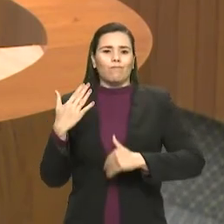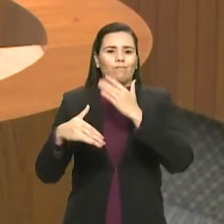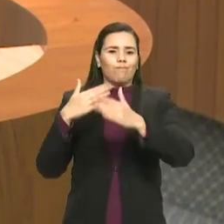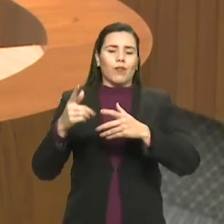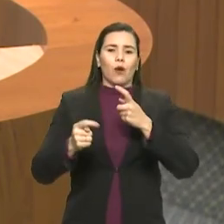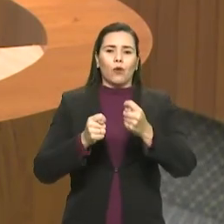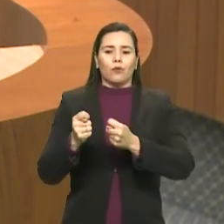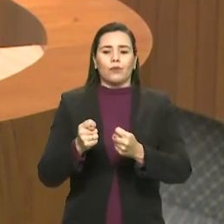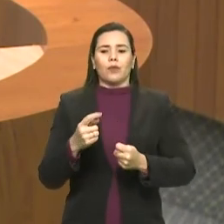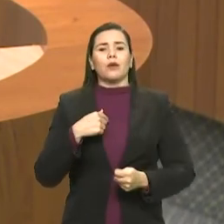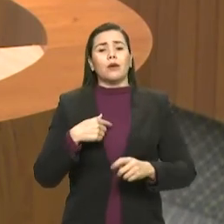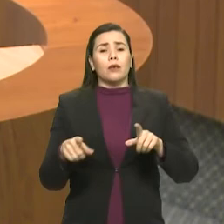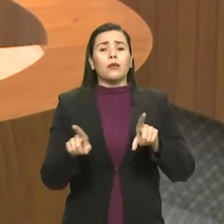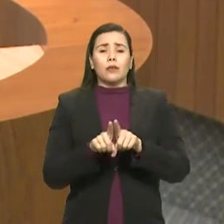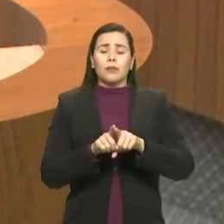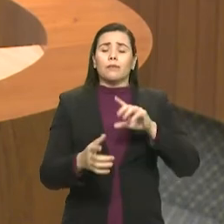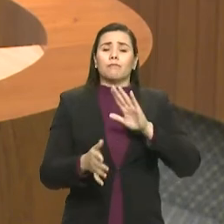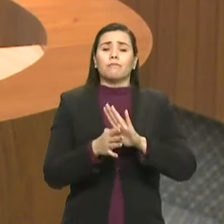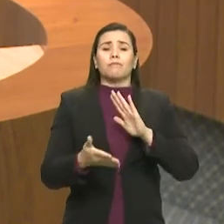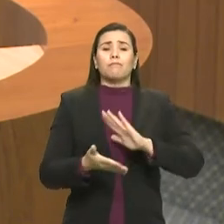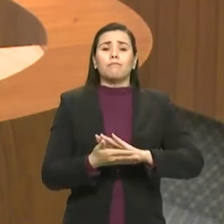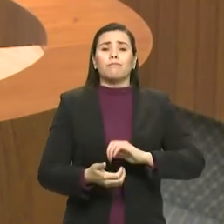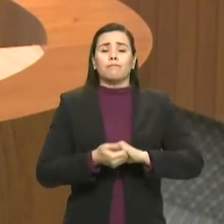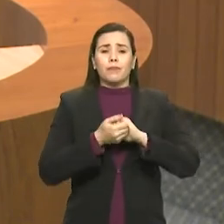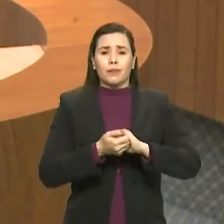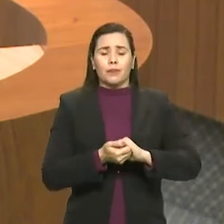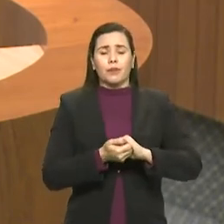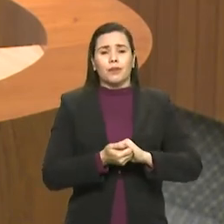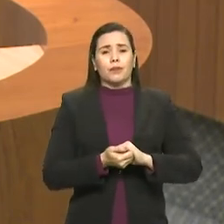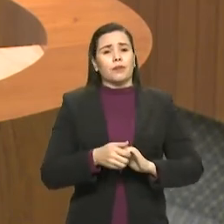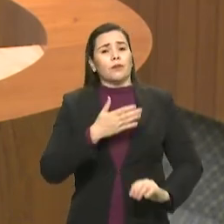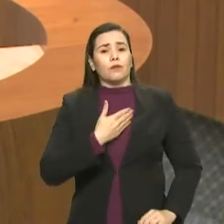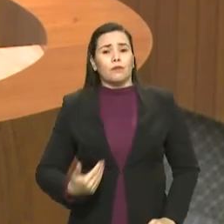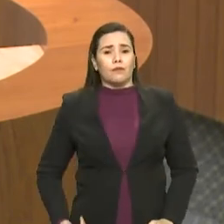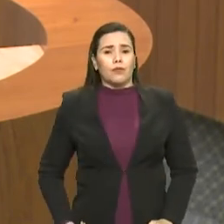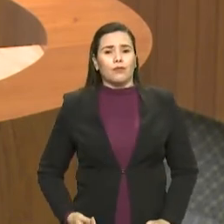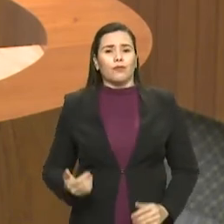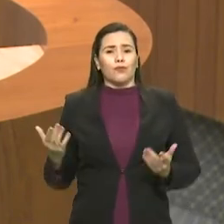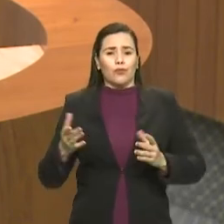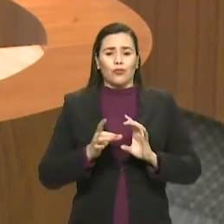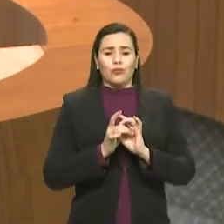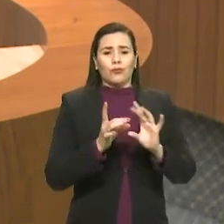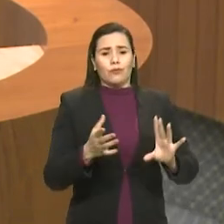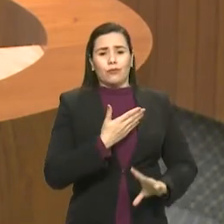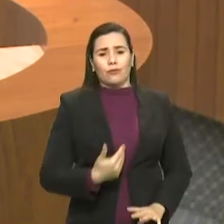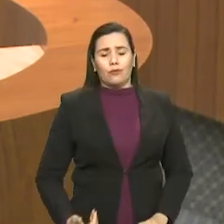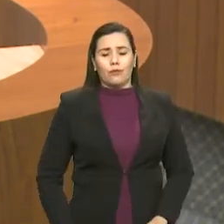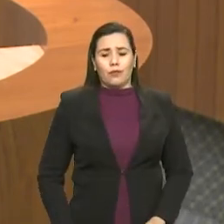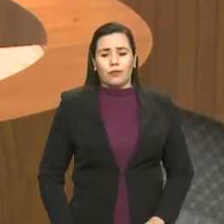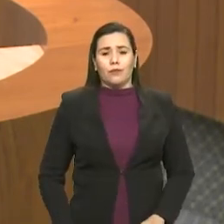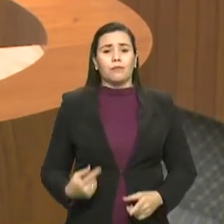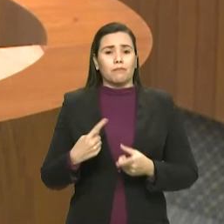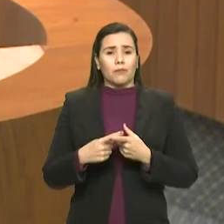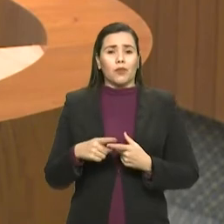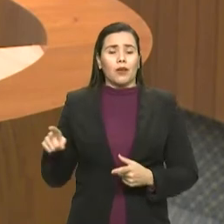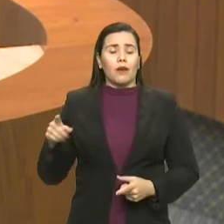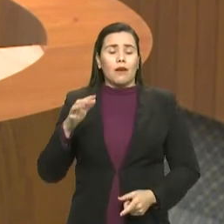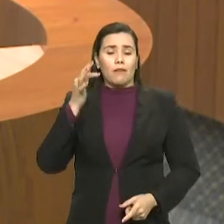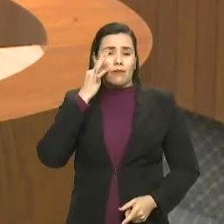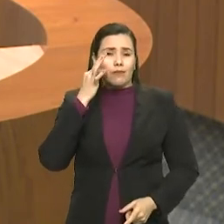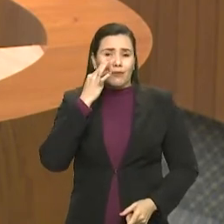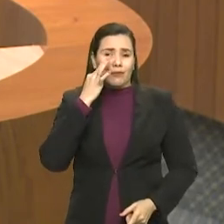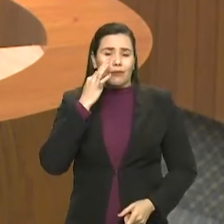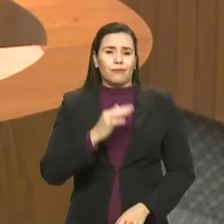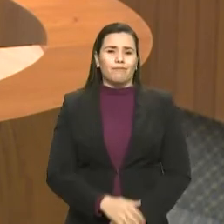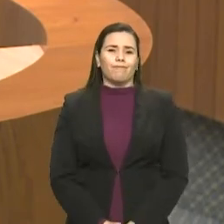governo que hoje está nos deixando, Flávio Dino, por ter priorizado,